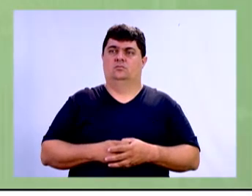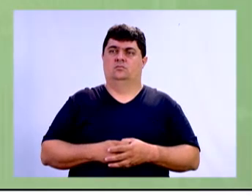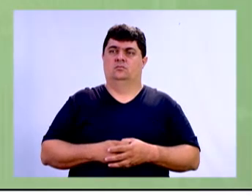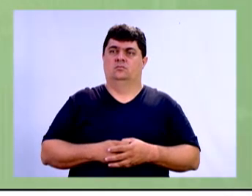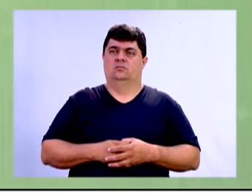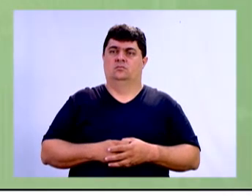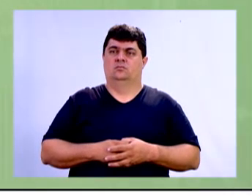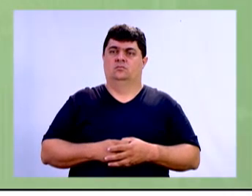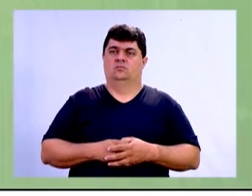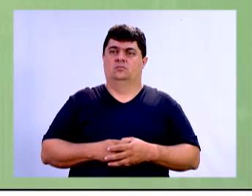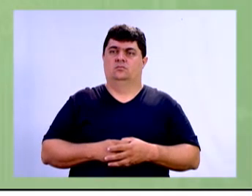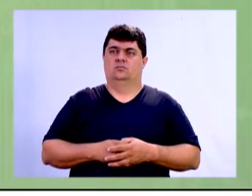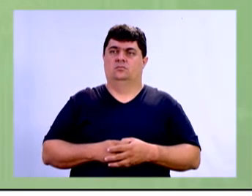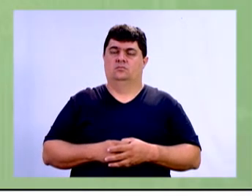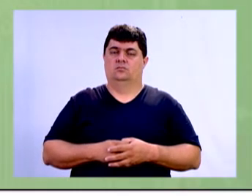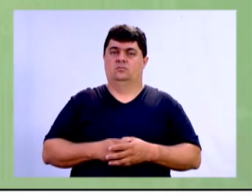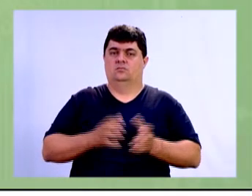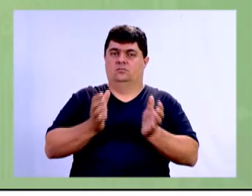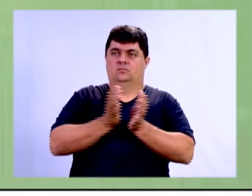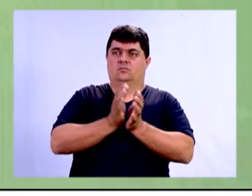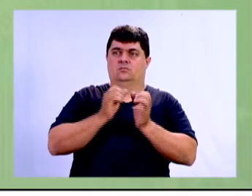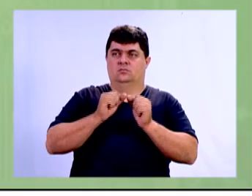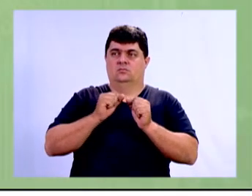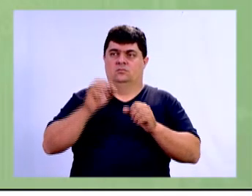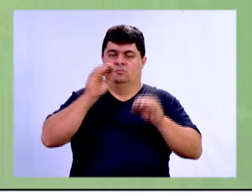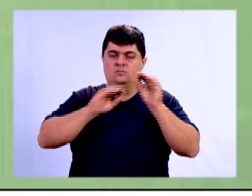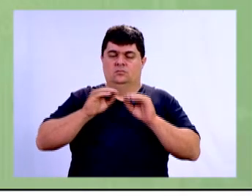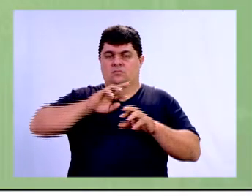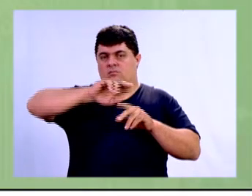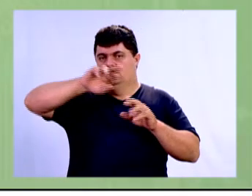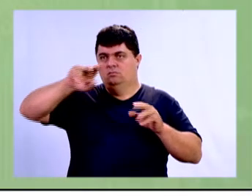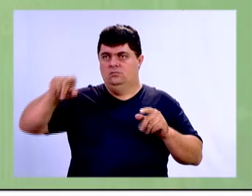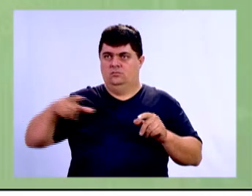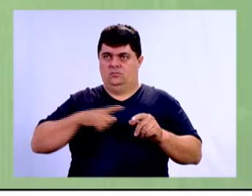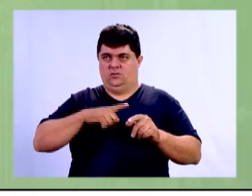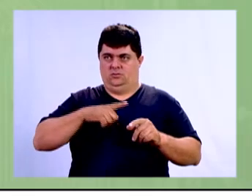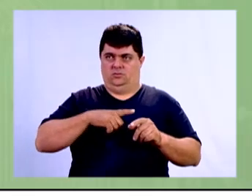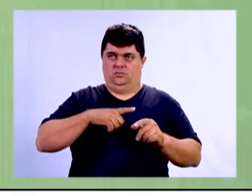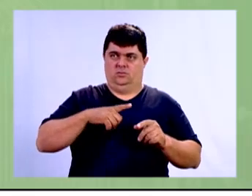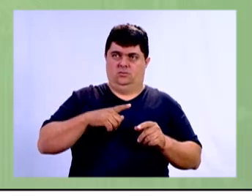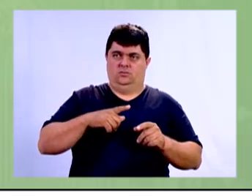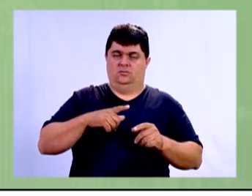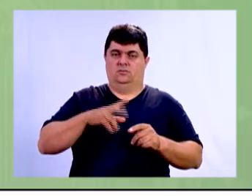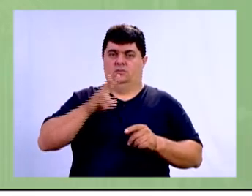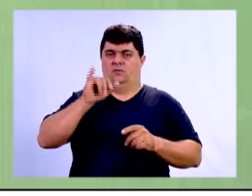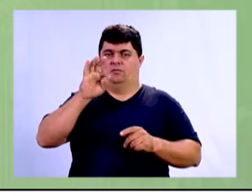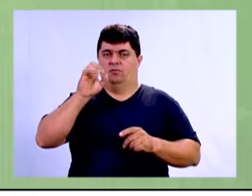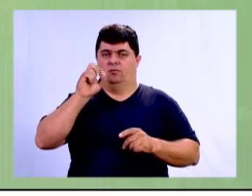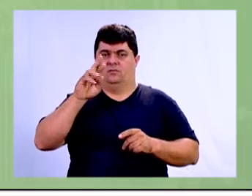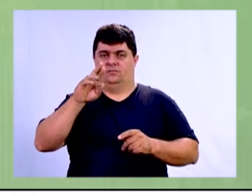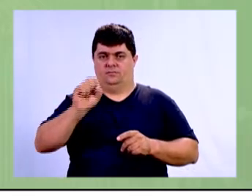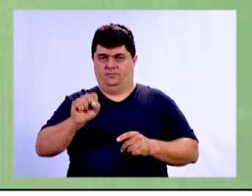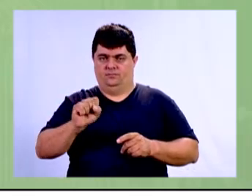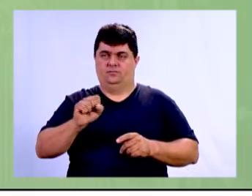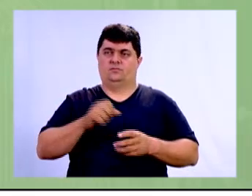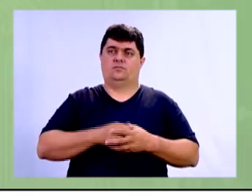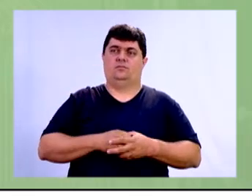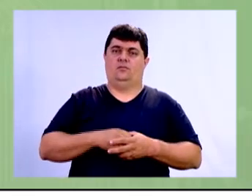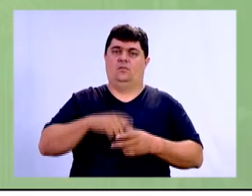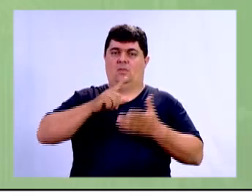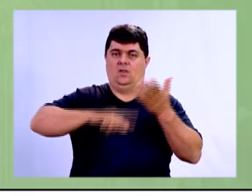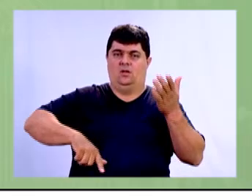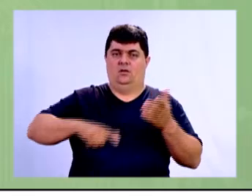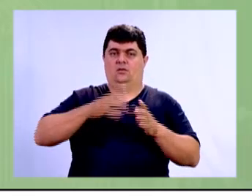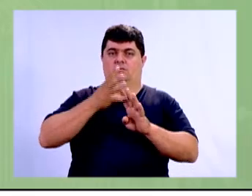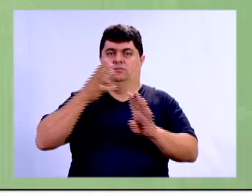Então, gente, as coleções de objetos, como falei, podem ser implementadas de várias maneiras. Né? Vetores, vocês viram em estrutura de dados,